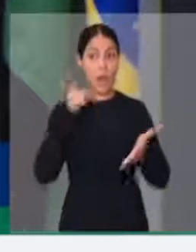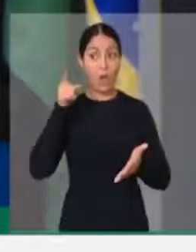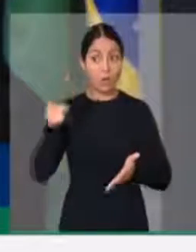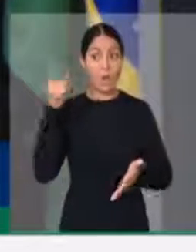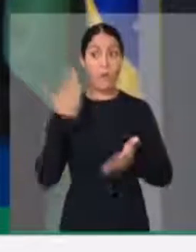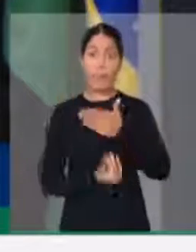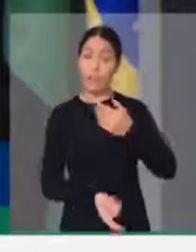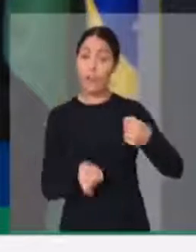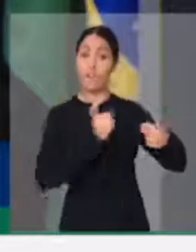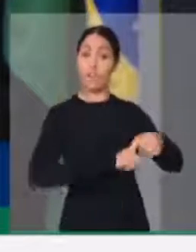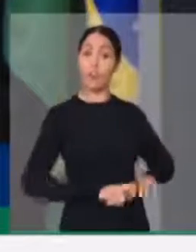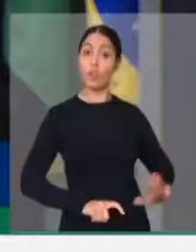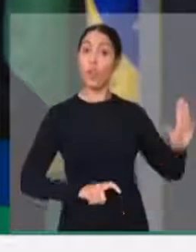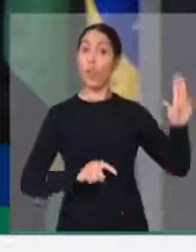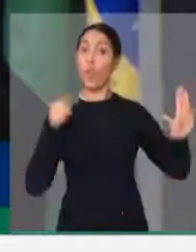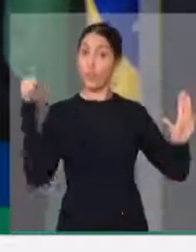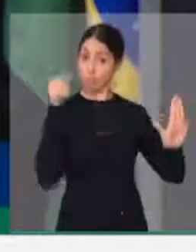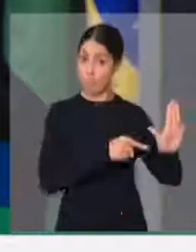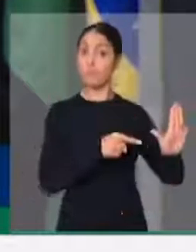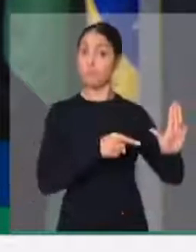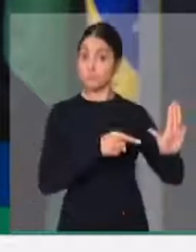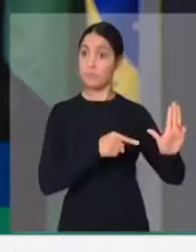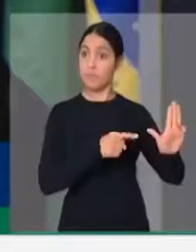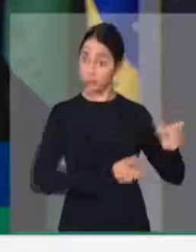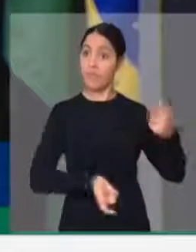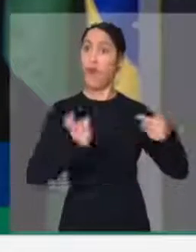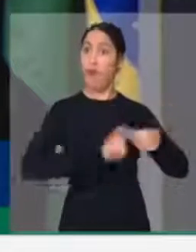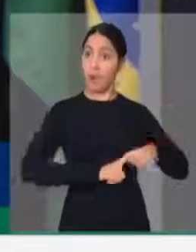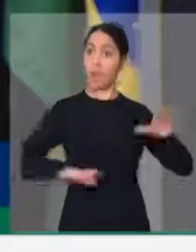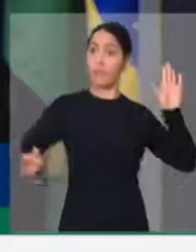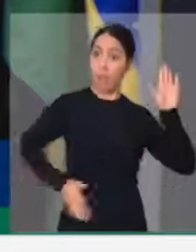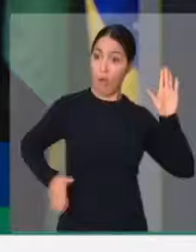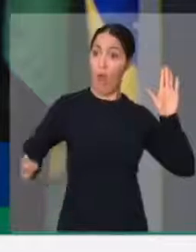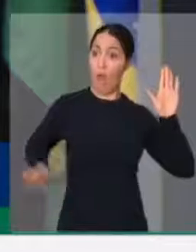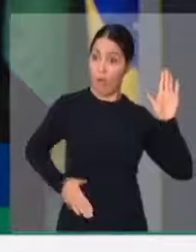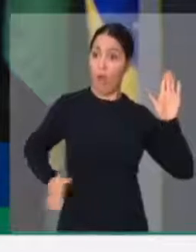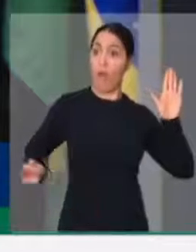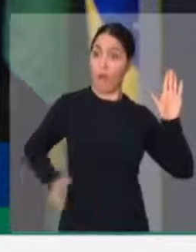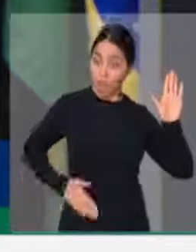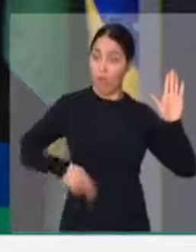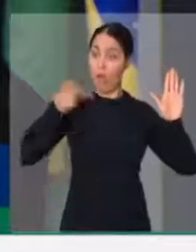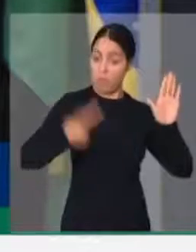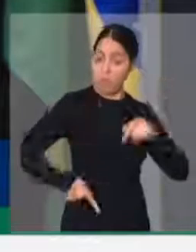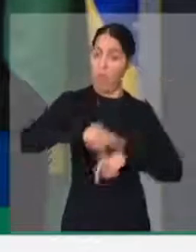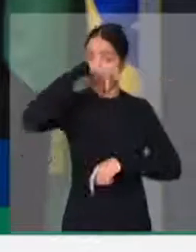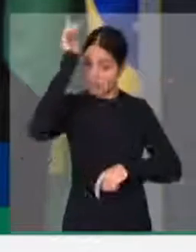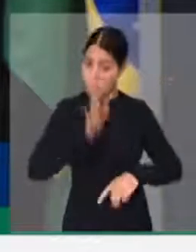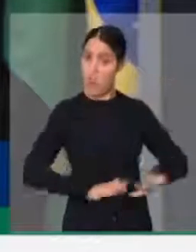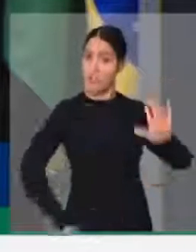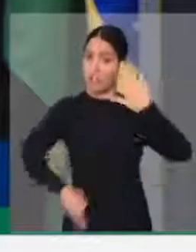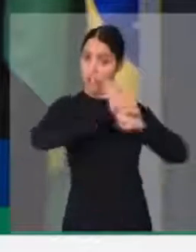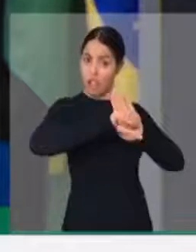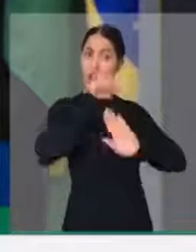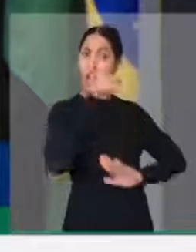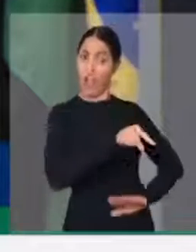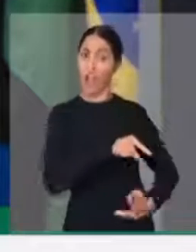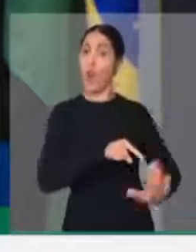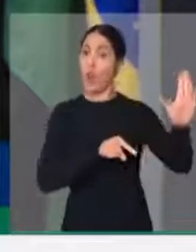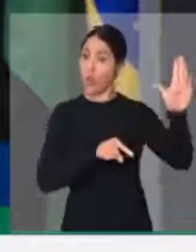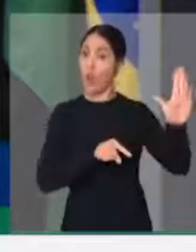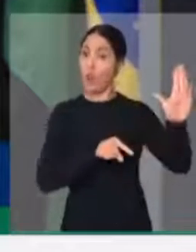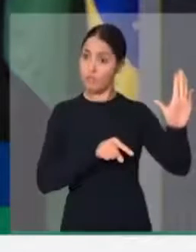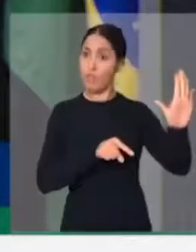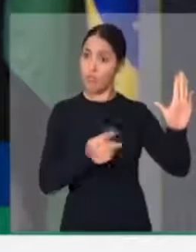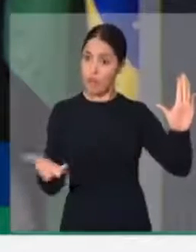título volta para o Lula Lu eu nasci novamente o maior bandido criminoso do país E